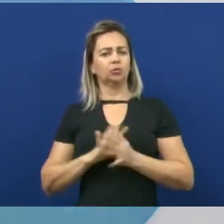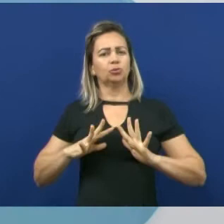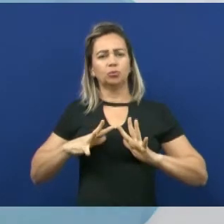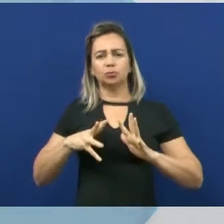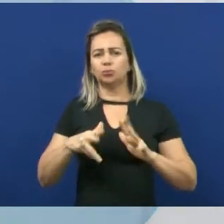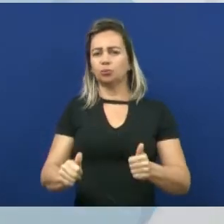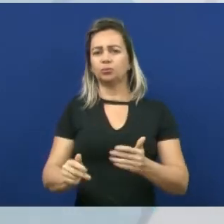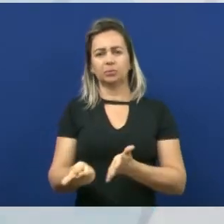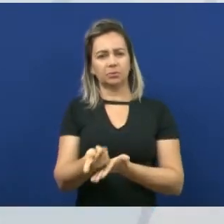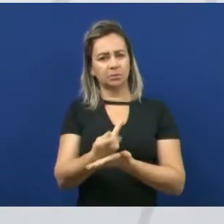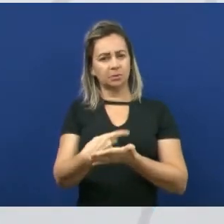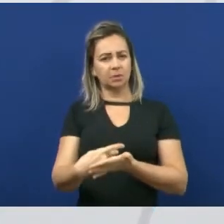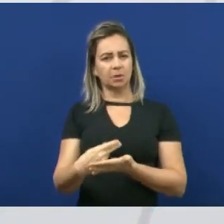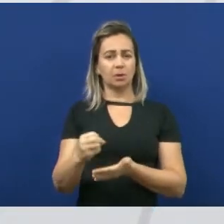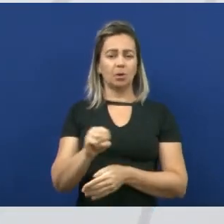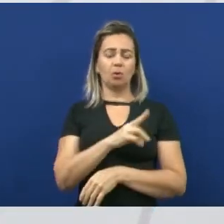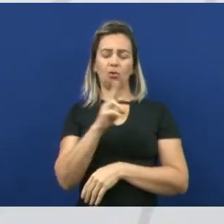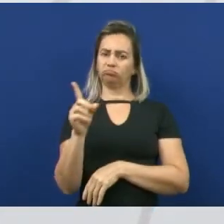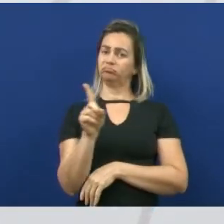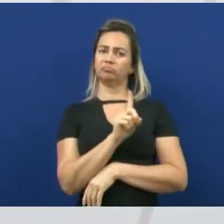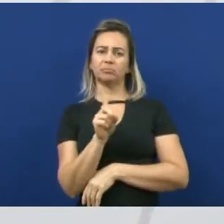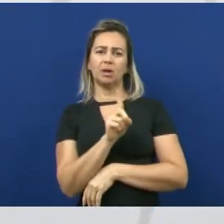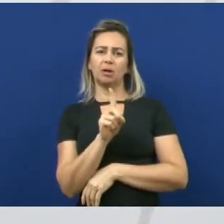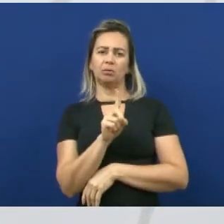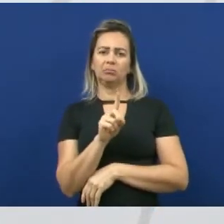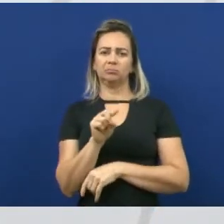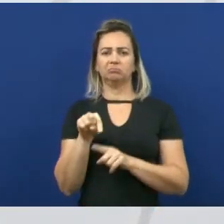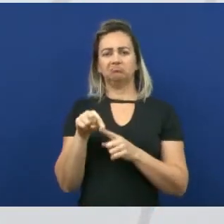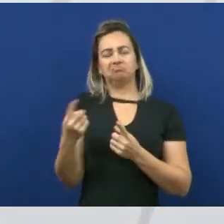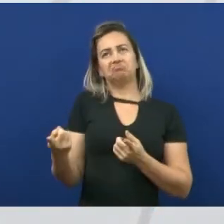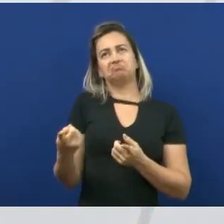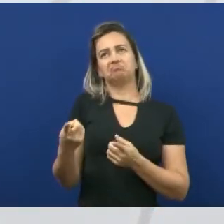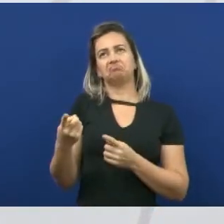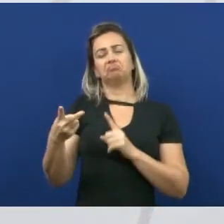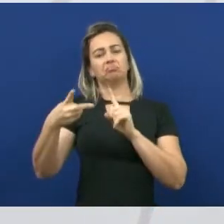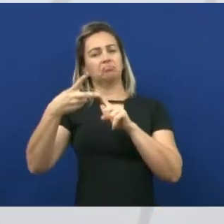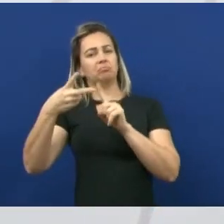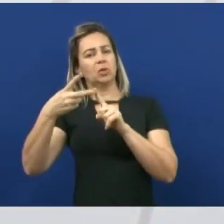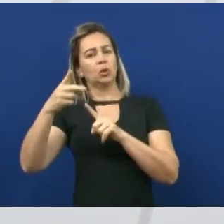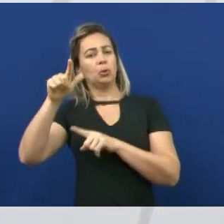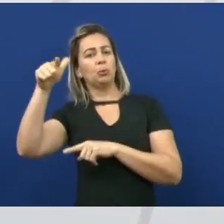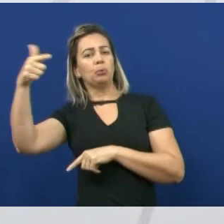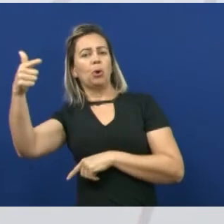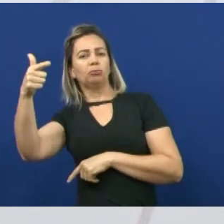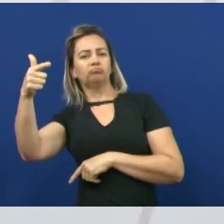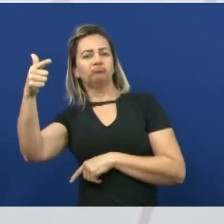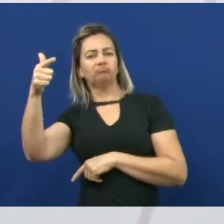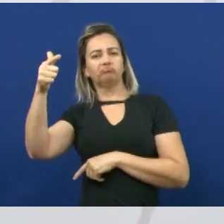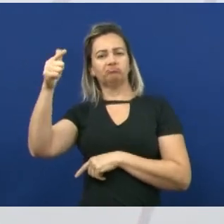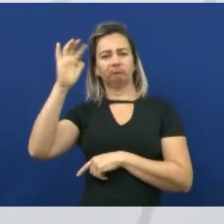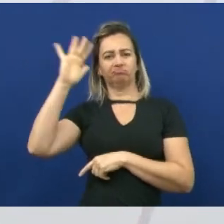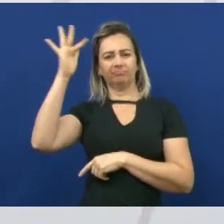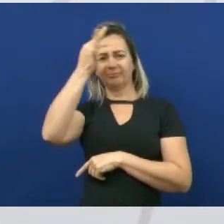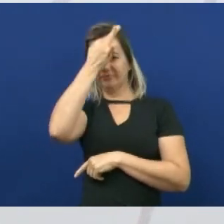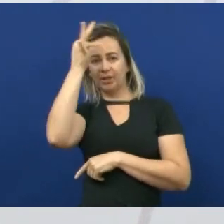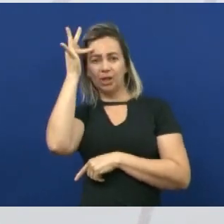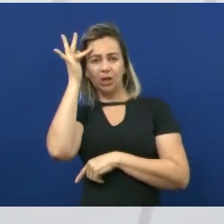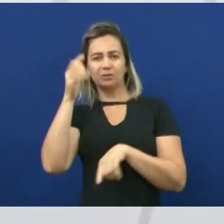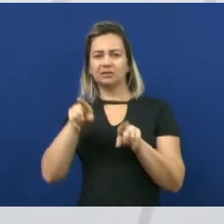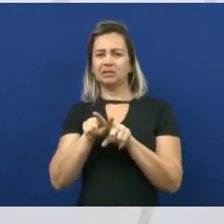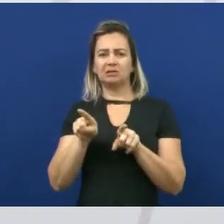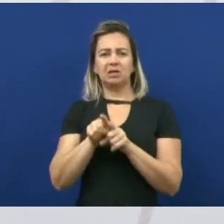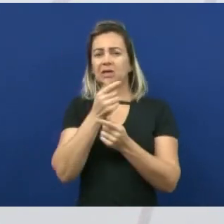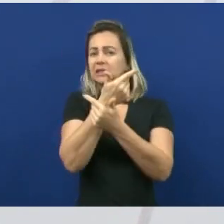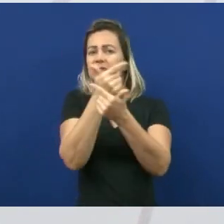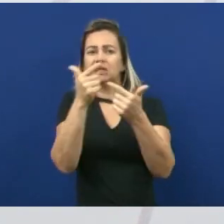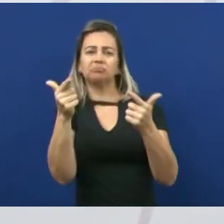artes. Ou não, você concorda com Adorno e Horkheimer e, na verdade, não há